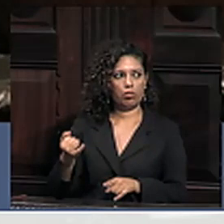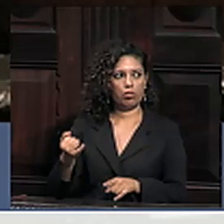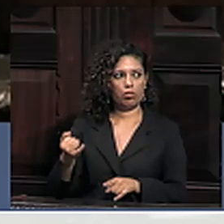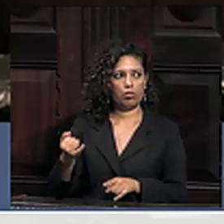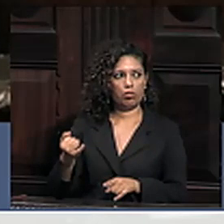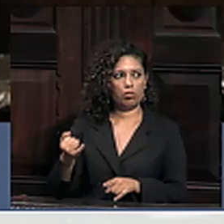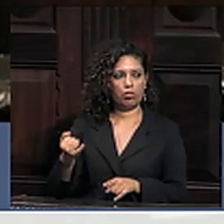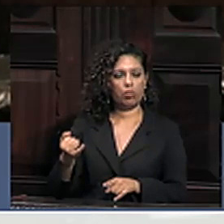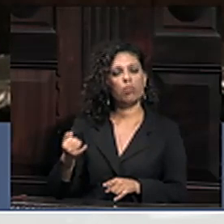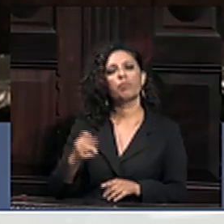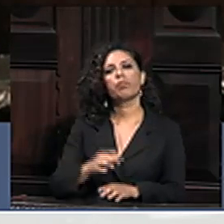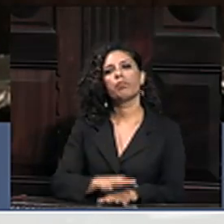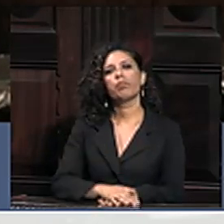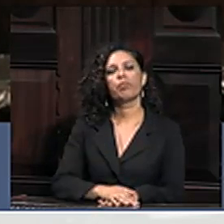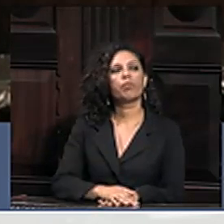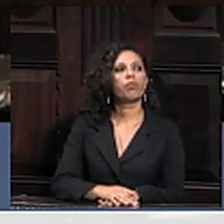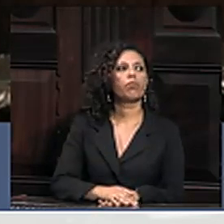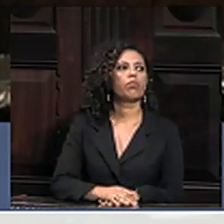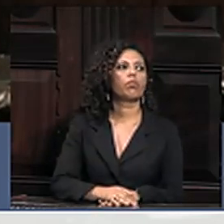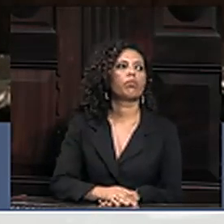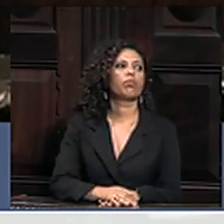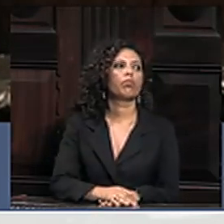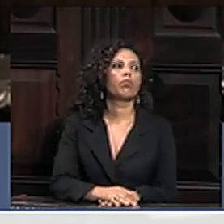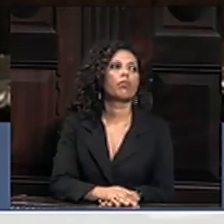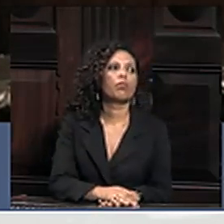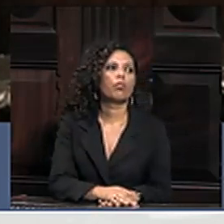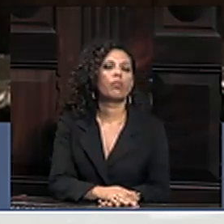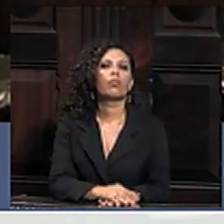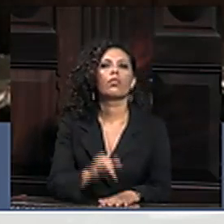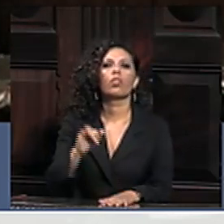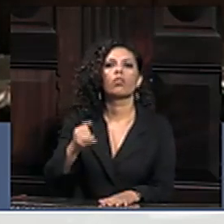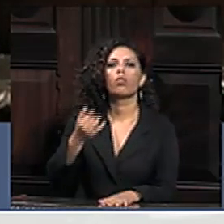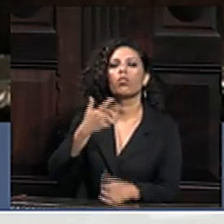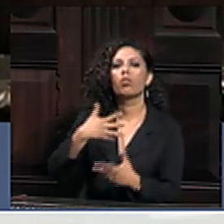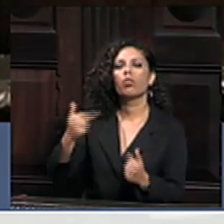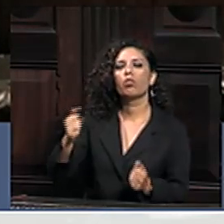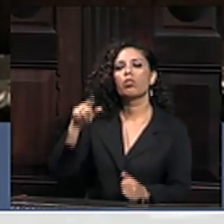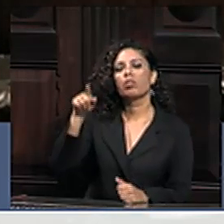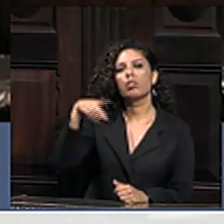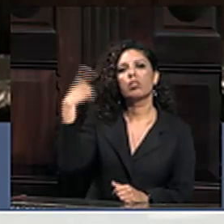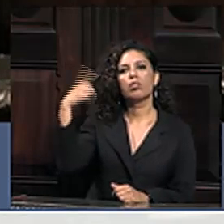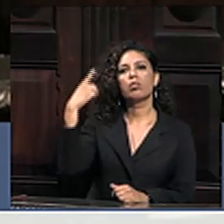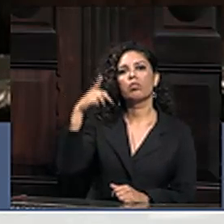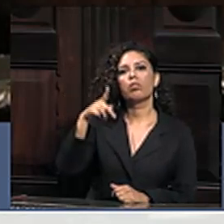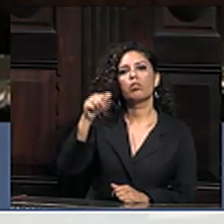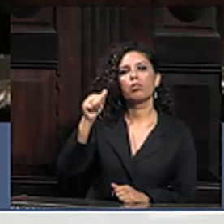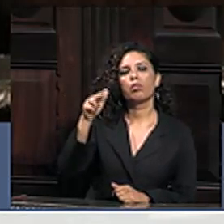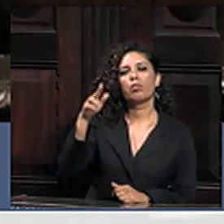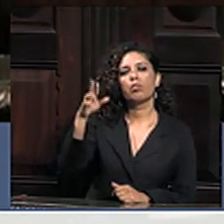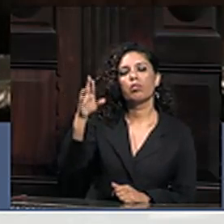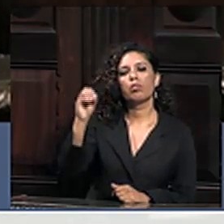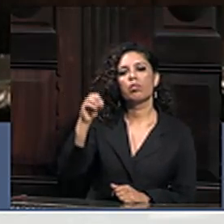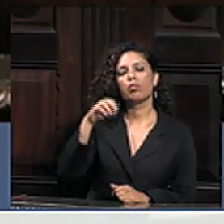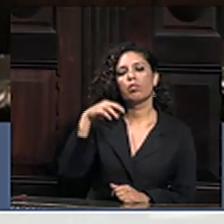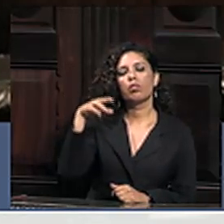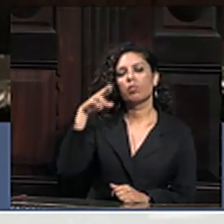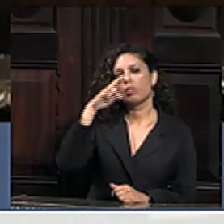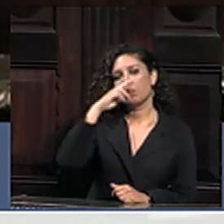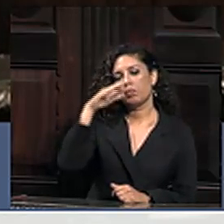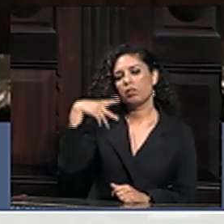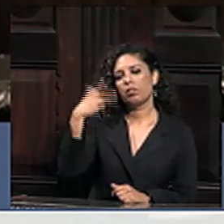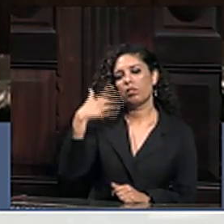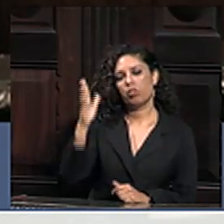de algumas partes da intervenção do deputado Paulo Ramos, que me antecedeu aqui na tribuna na sessão de